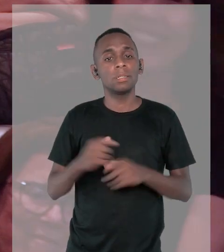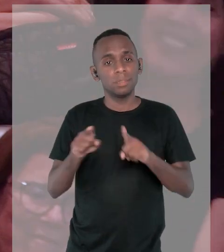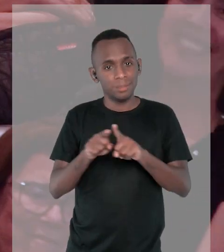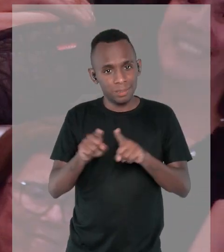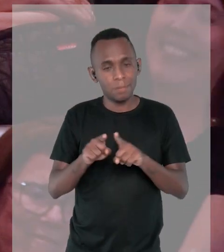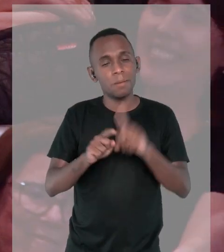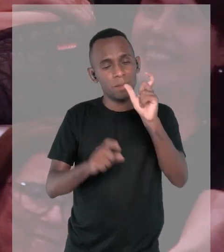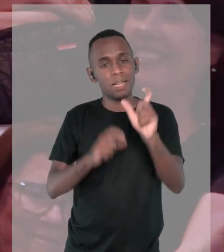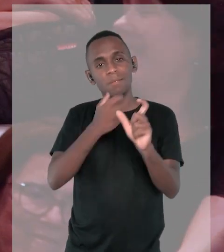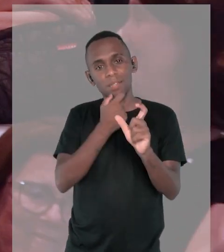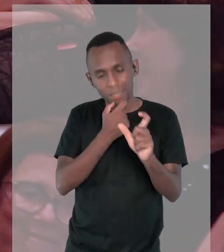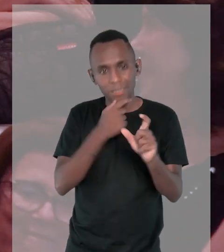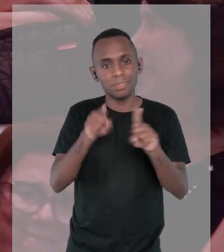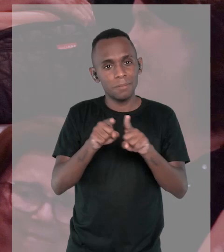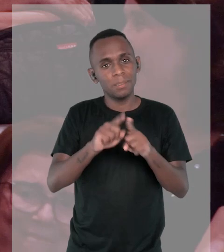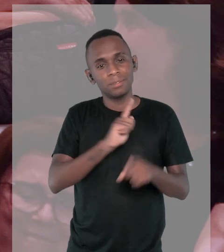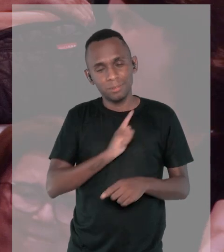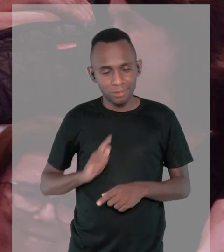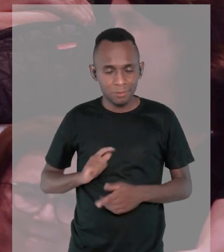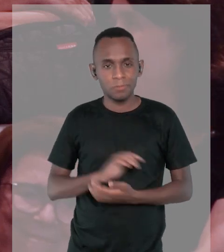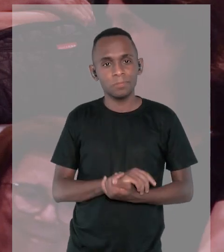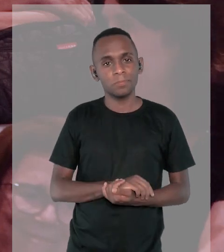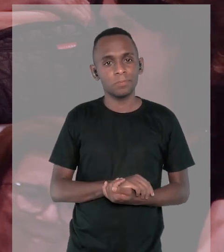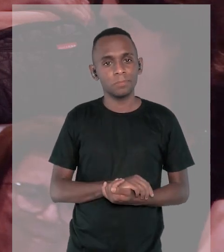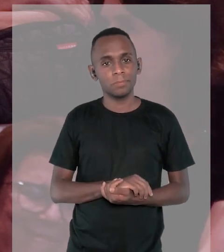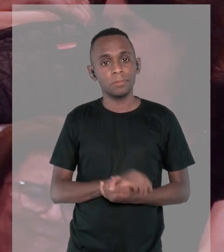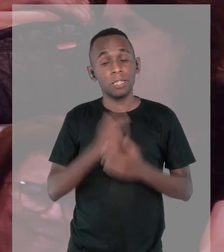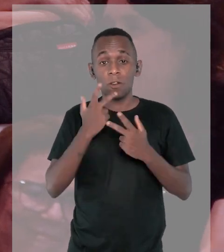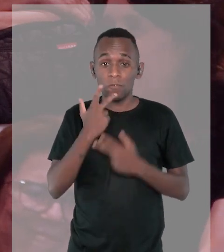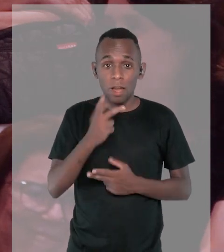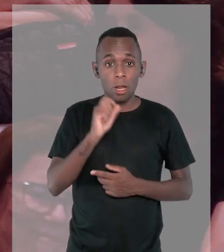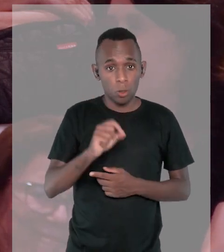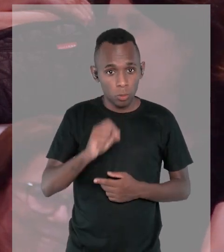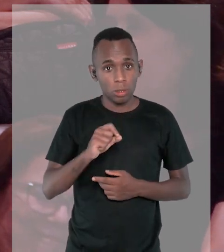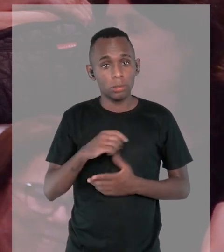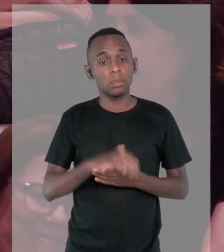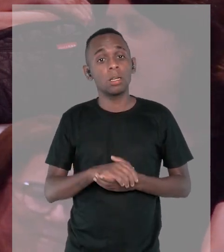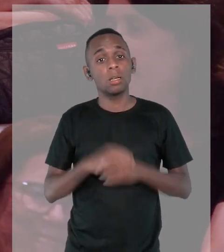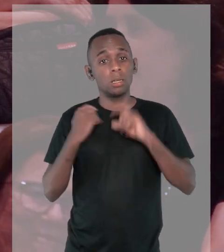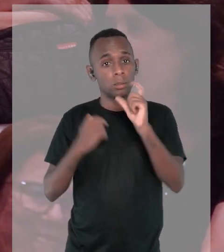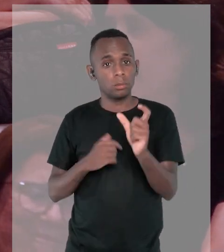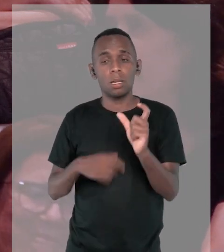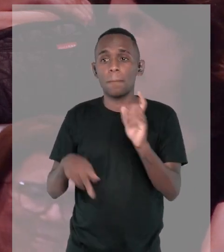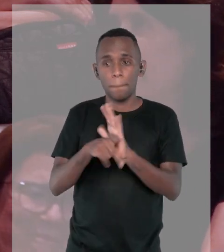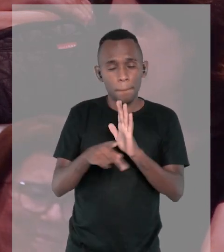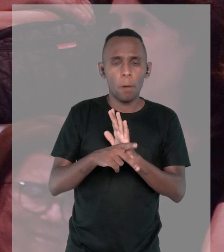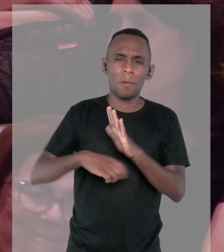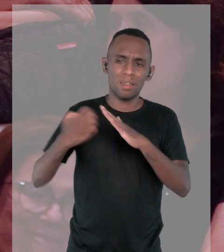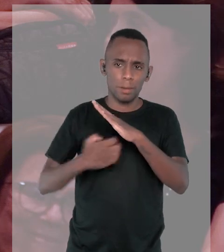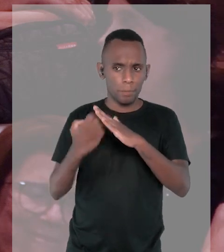compliance. Eba, legal. E falo muito que compliance não é core business de empresa,